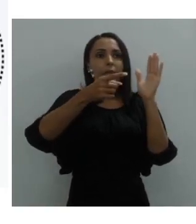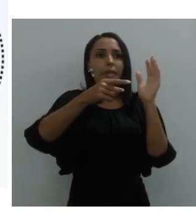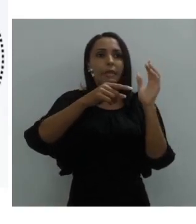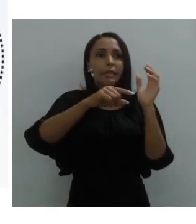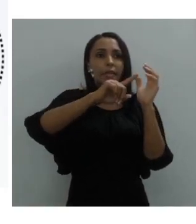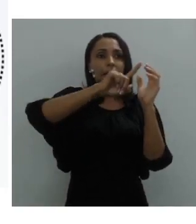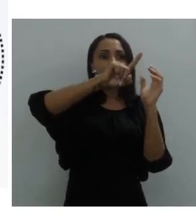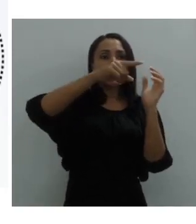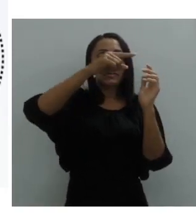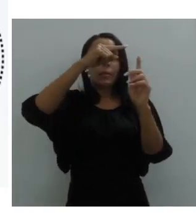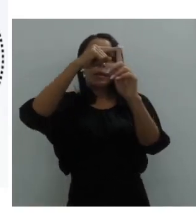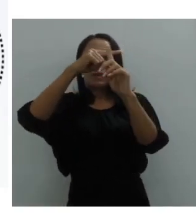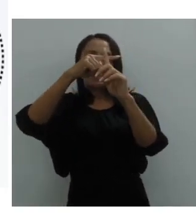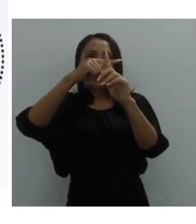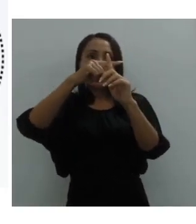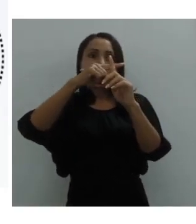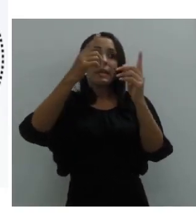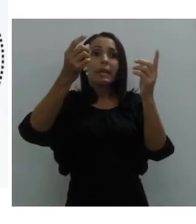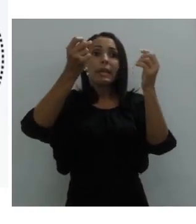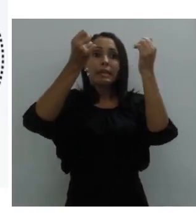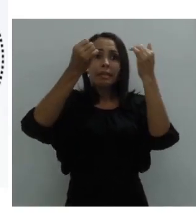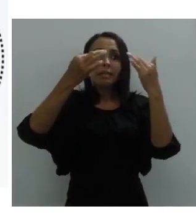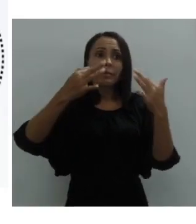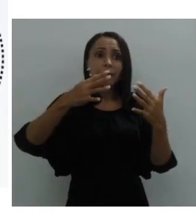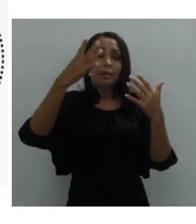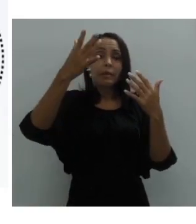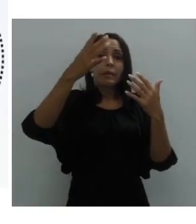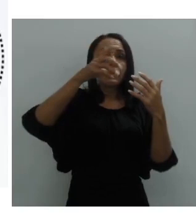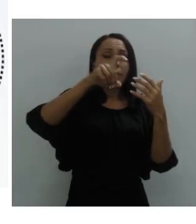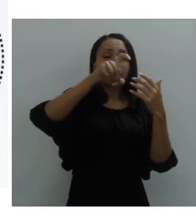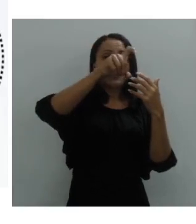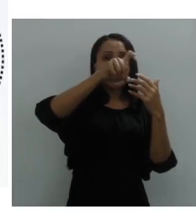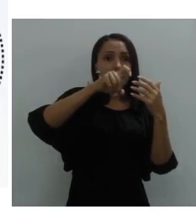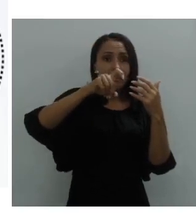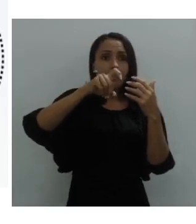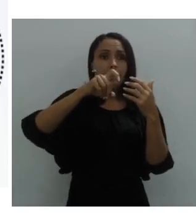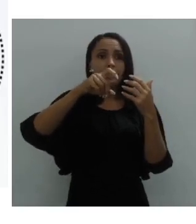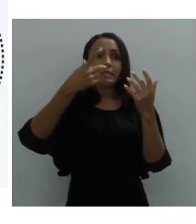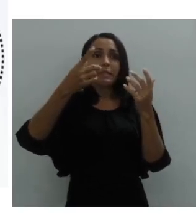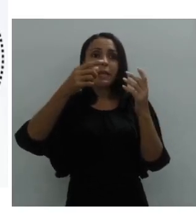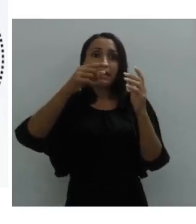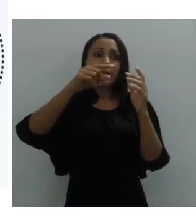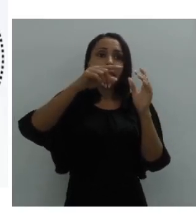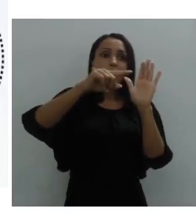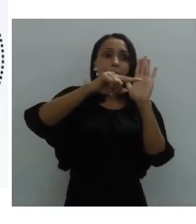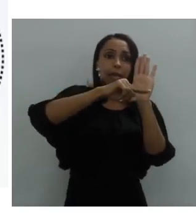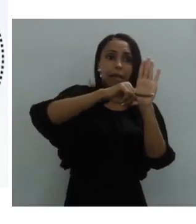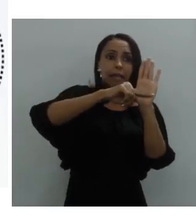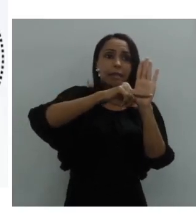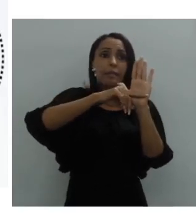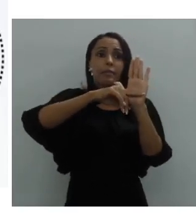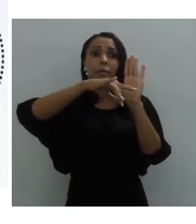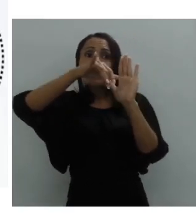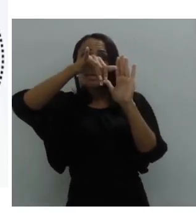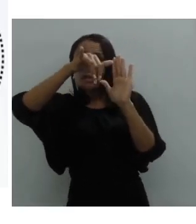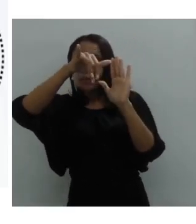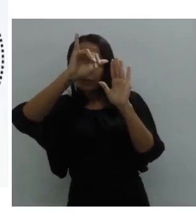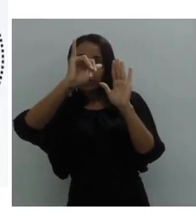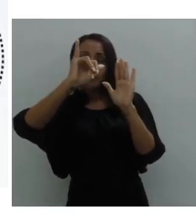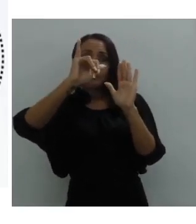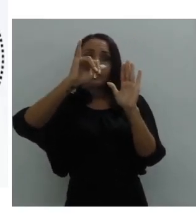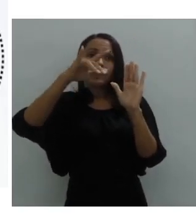de mais. Ou seja, ele está querendo dizer que o x é um número negativo e está querendo dizer que o y é um